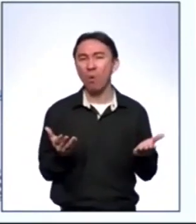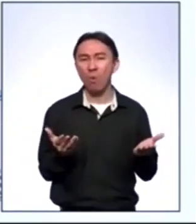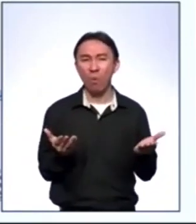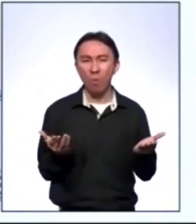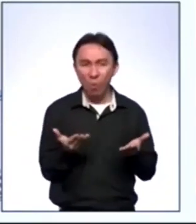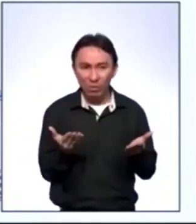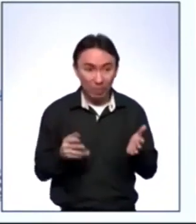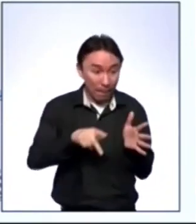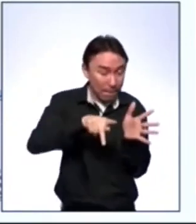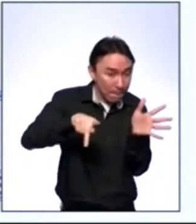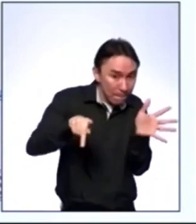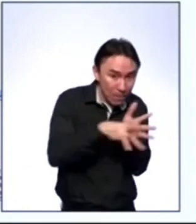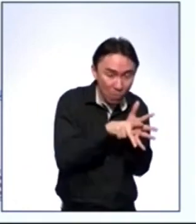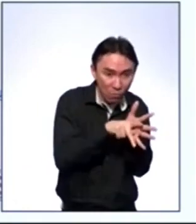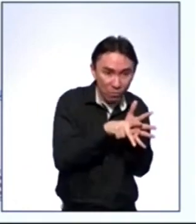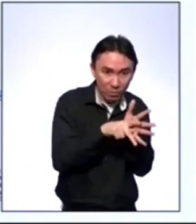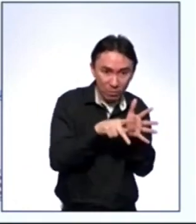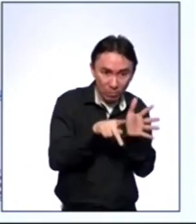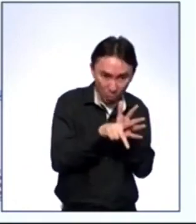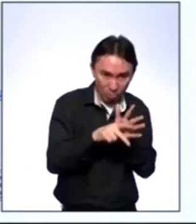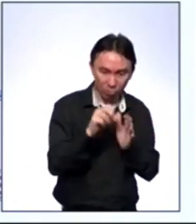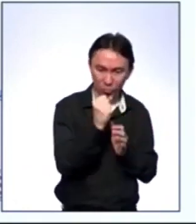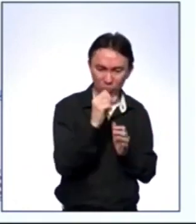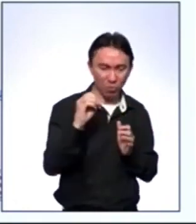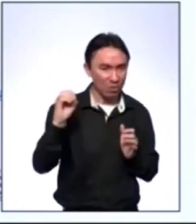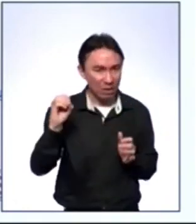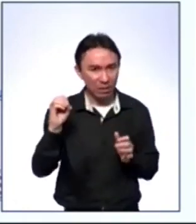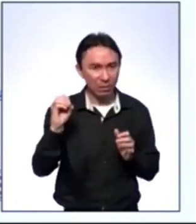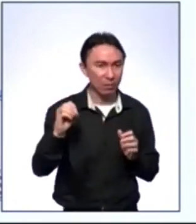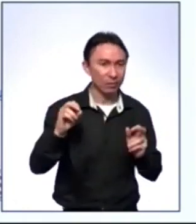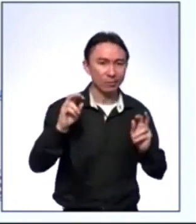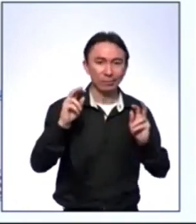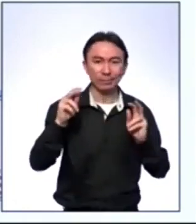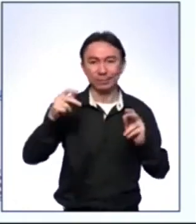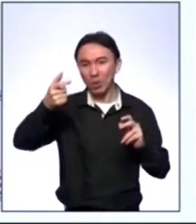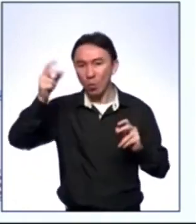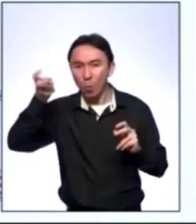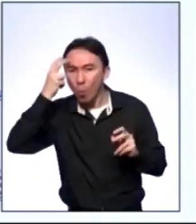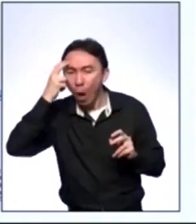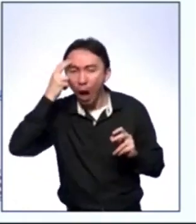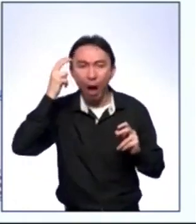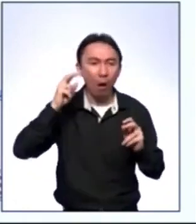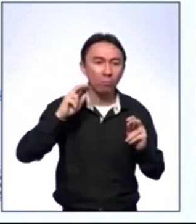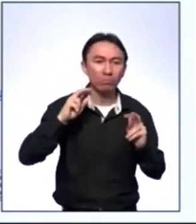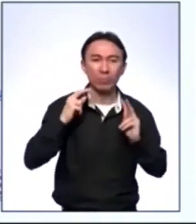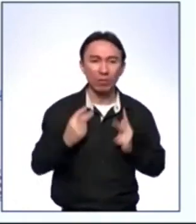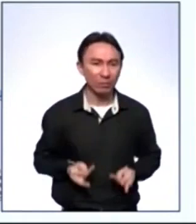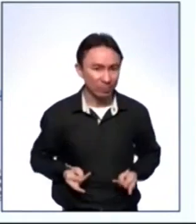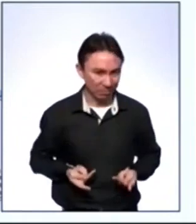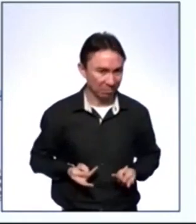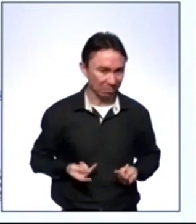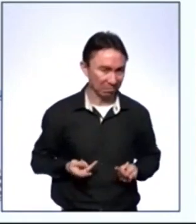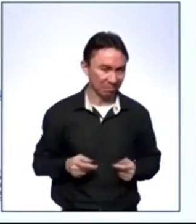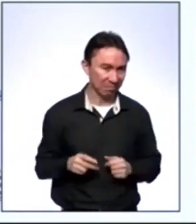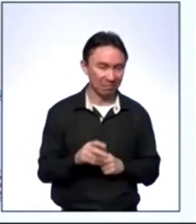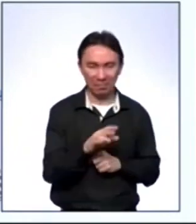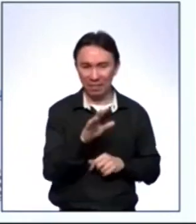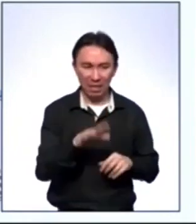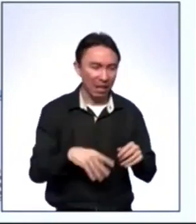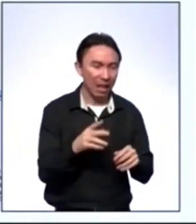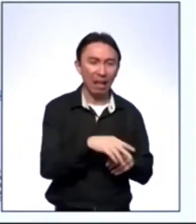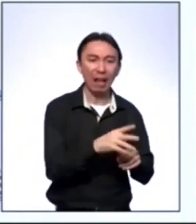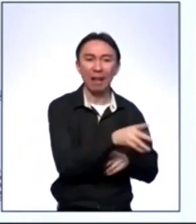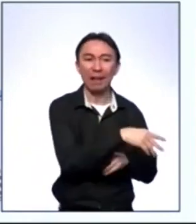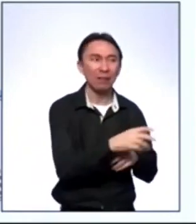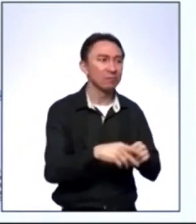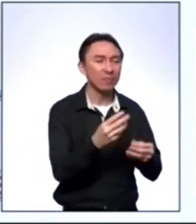São patrimônios, são bens culturais, sejam eles, atenção, de novo, móveis ou imóveis, materiais ou